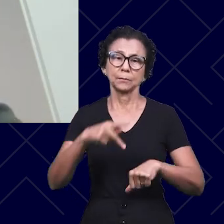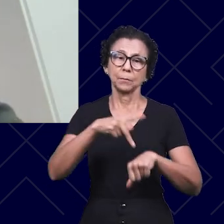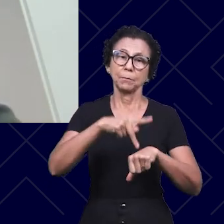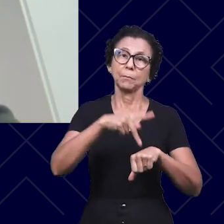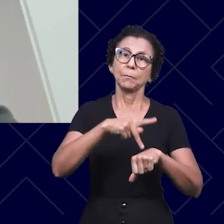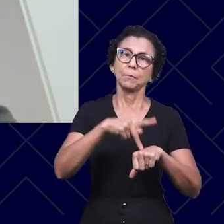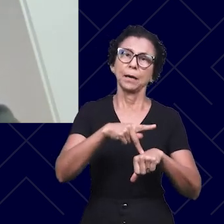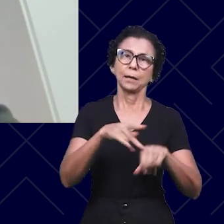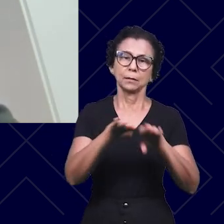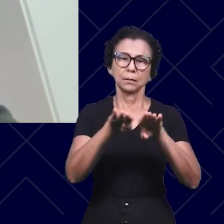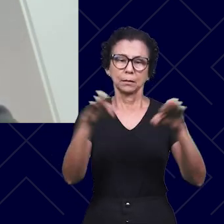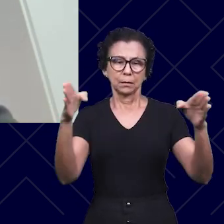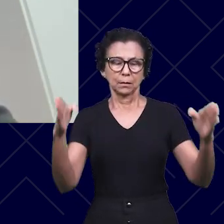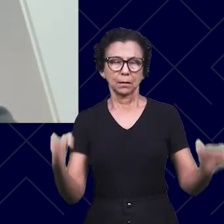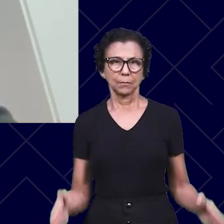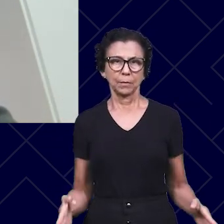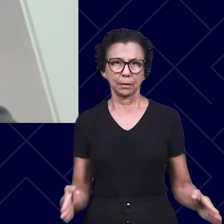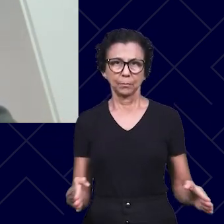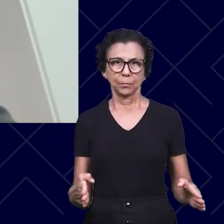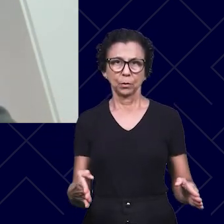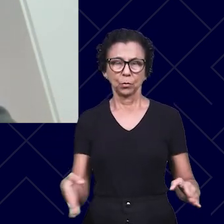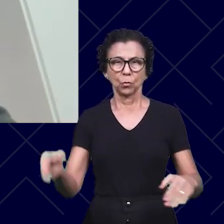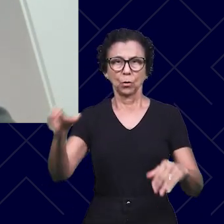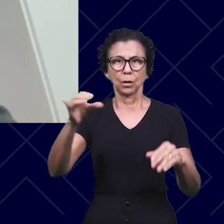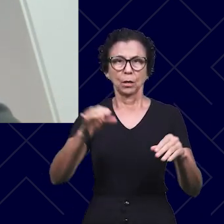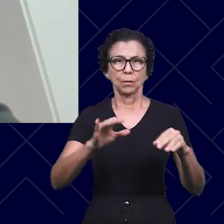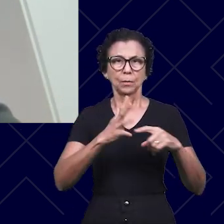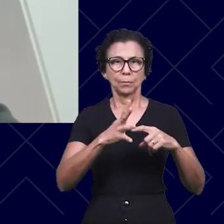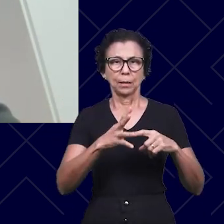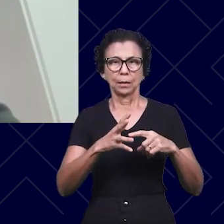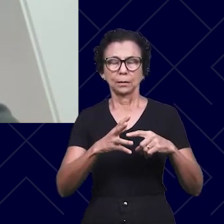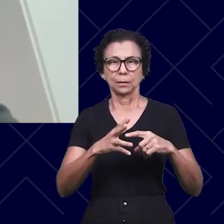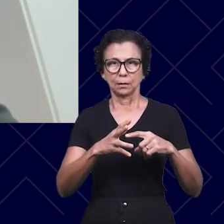nenhum prejuízo, né, para a máquina ou por equipamento onde